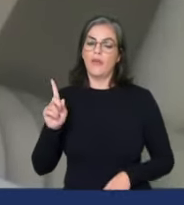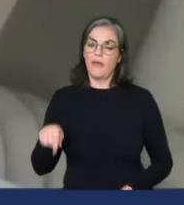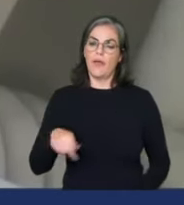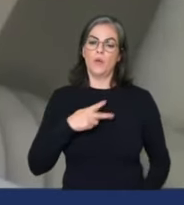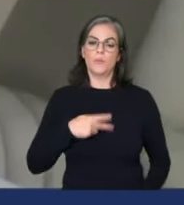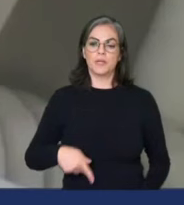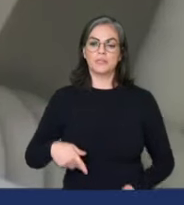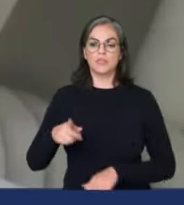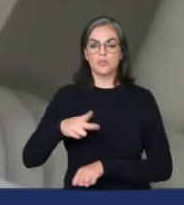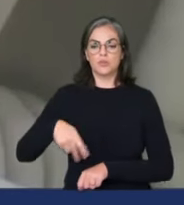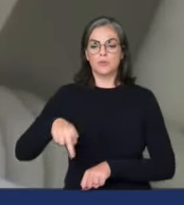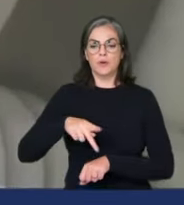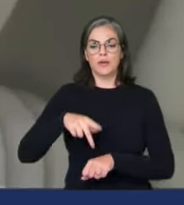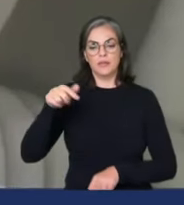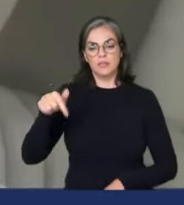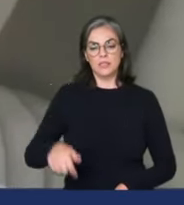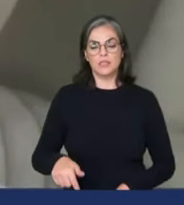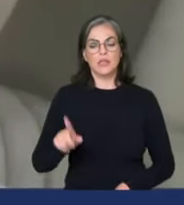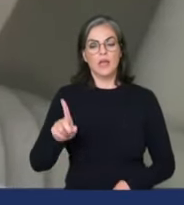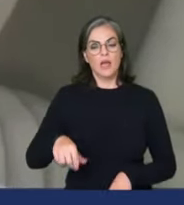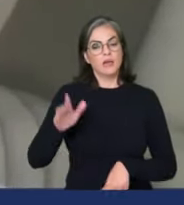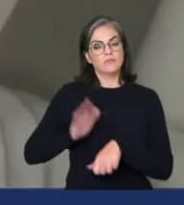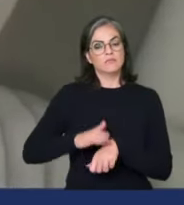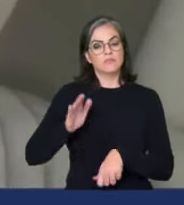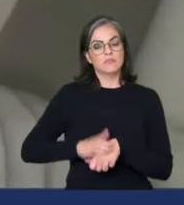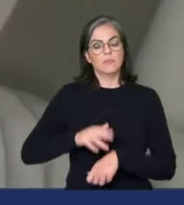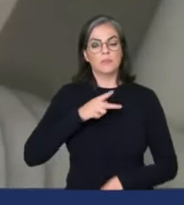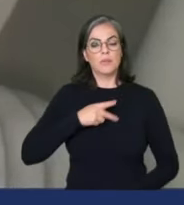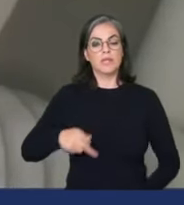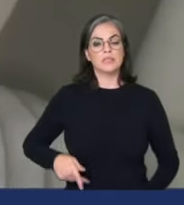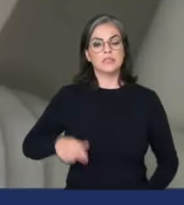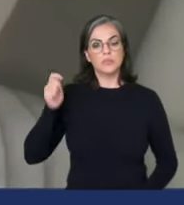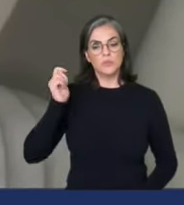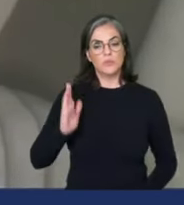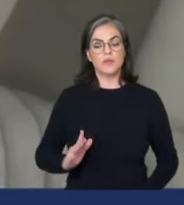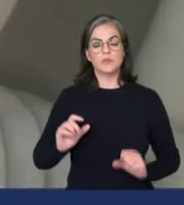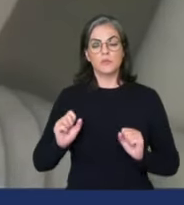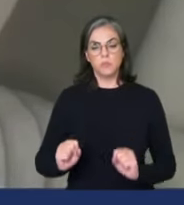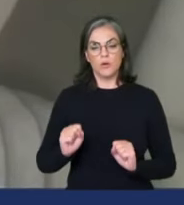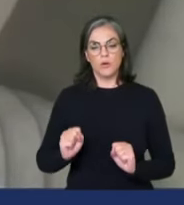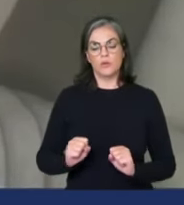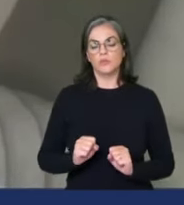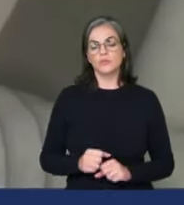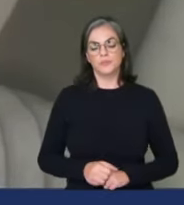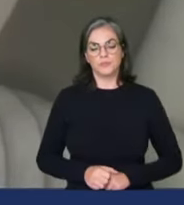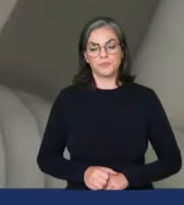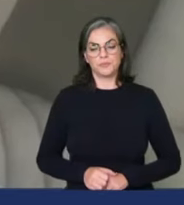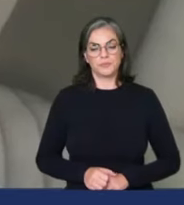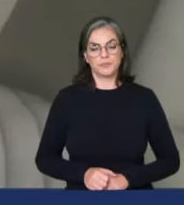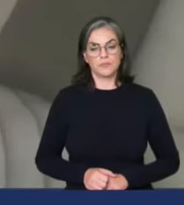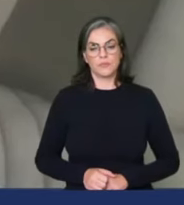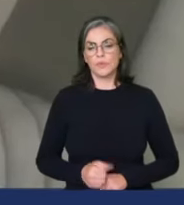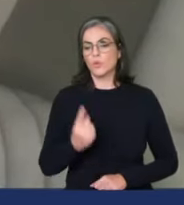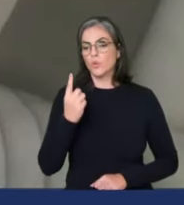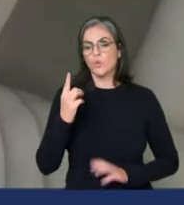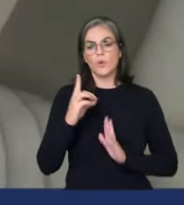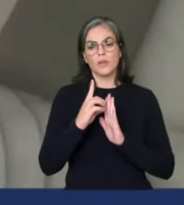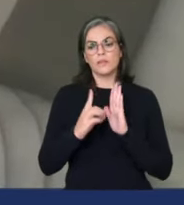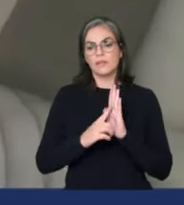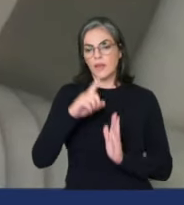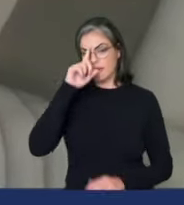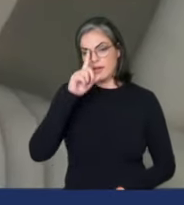É total do presidente da República, porque basta um decreto do presidente da